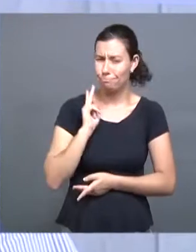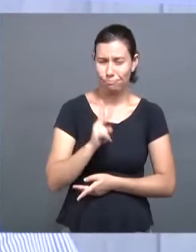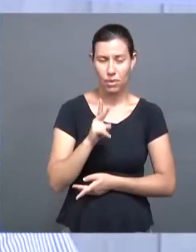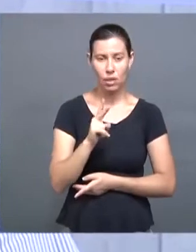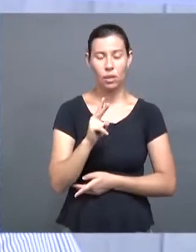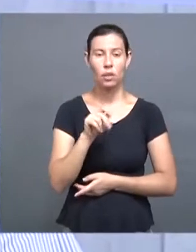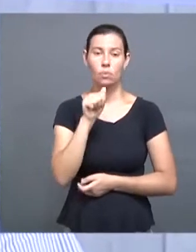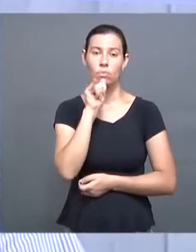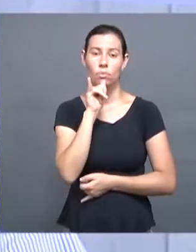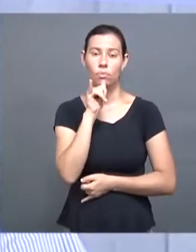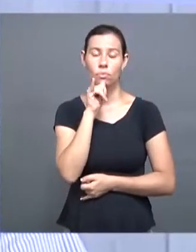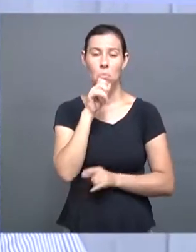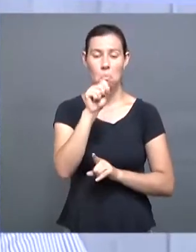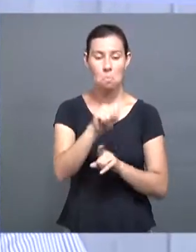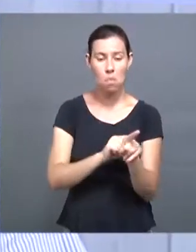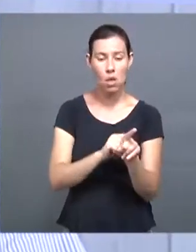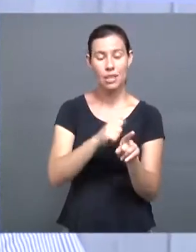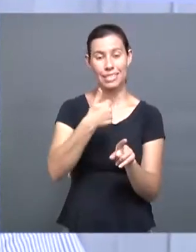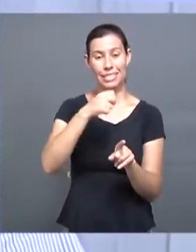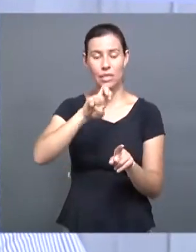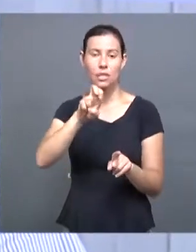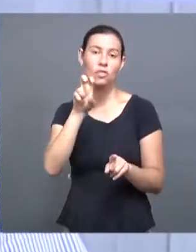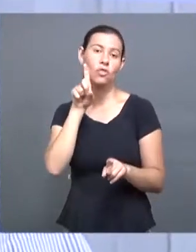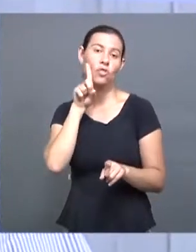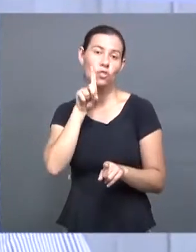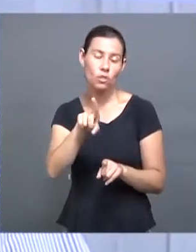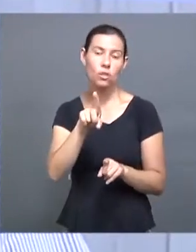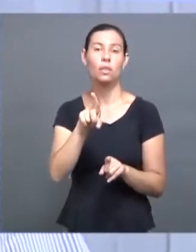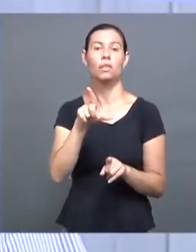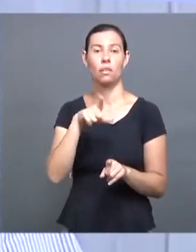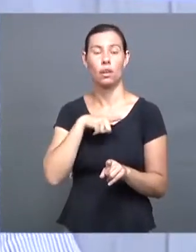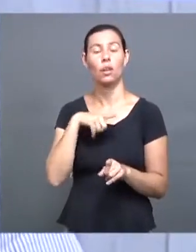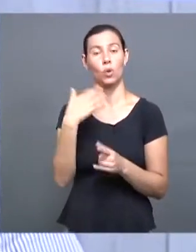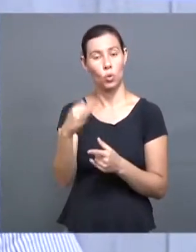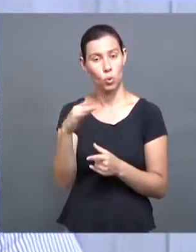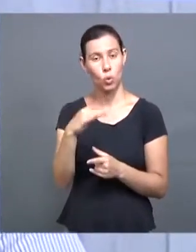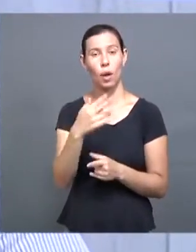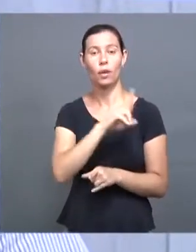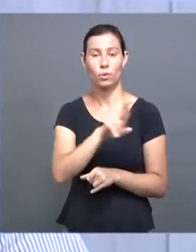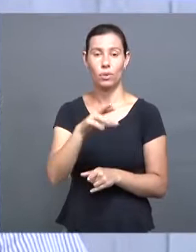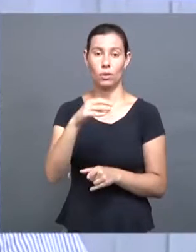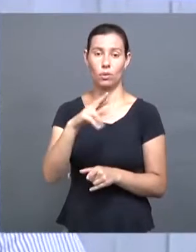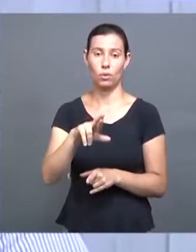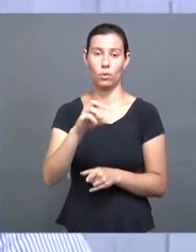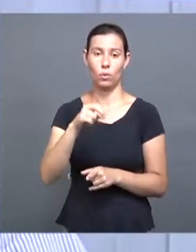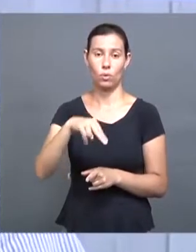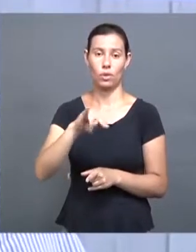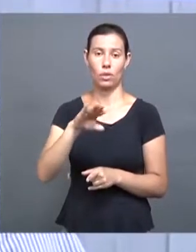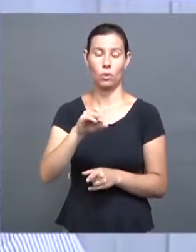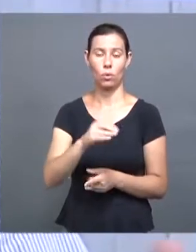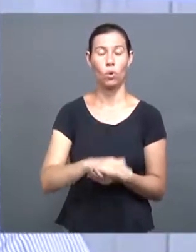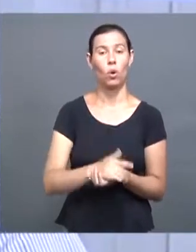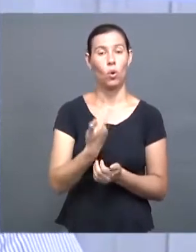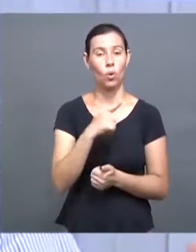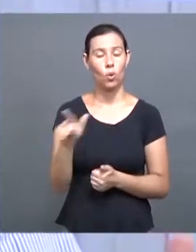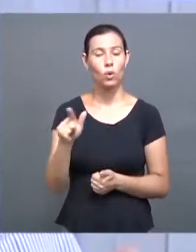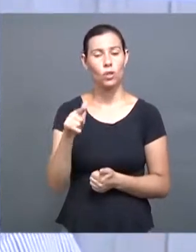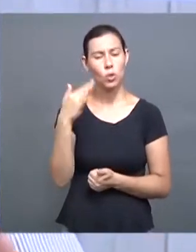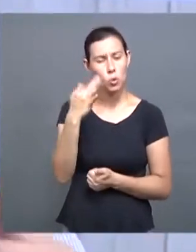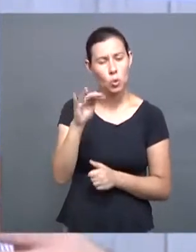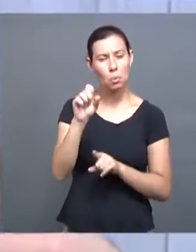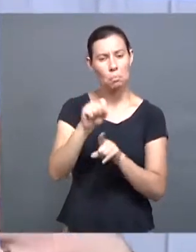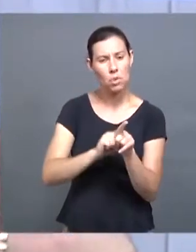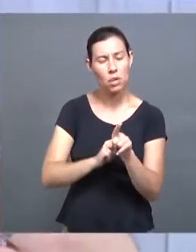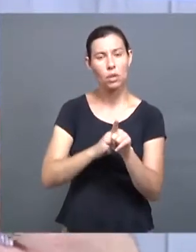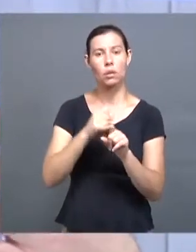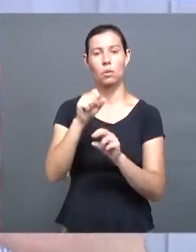15 dias por mês, por mais do que 3 meses, tá? Então não é necessário assim ter dor de cabeça há 10 anos. Pode